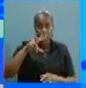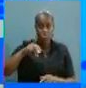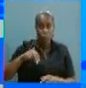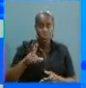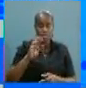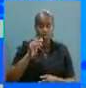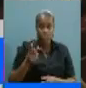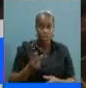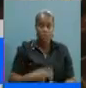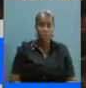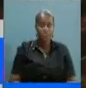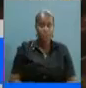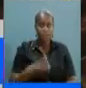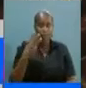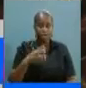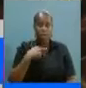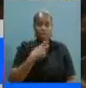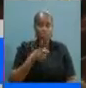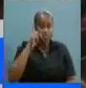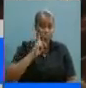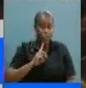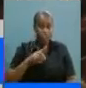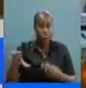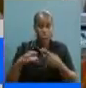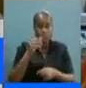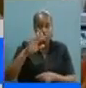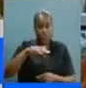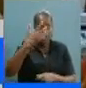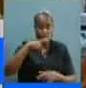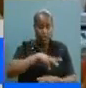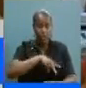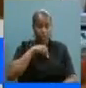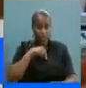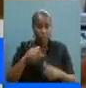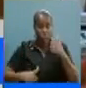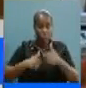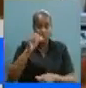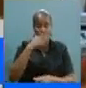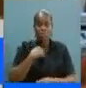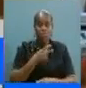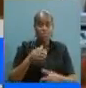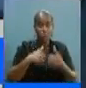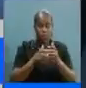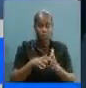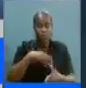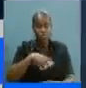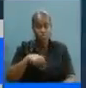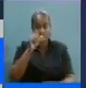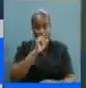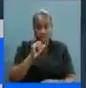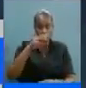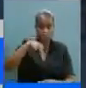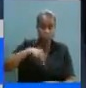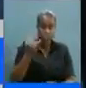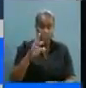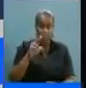Vicente. Três vozes femininas arrecadaram os primeiros prémios do concurso de vozes Todo Mundo Canta em São Vicente. Michel da Graça foi